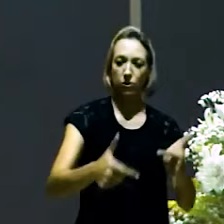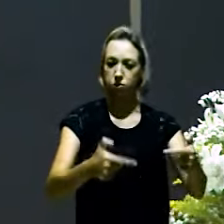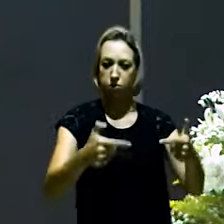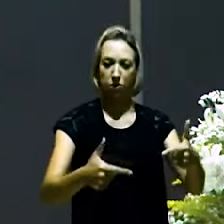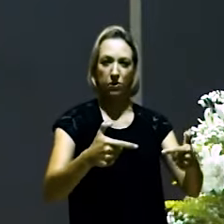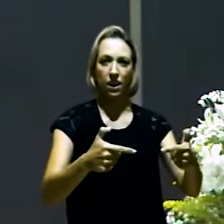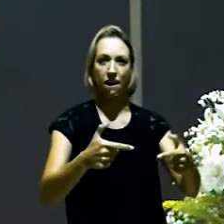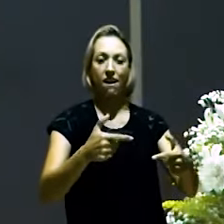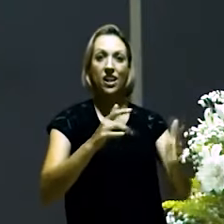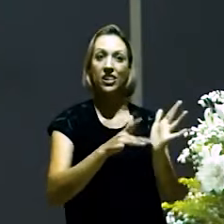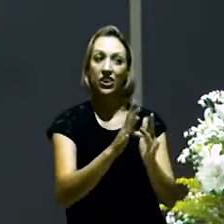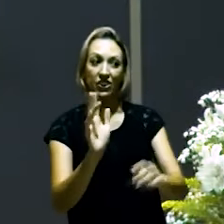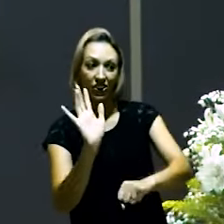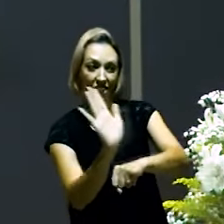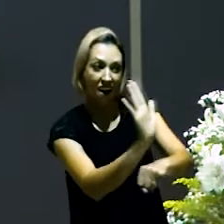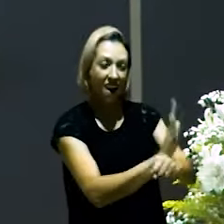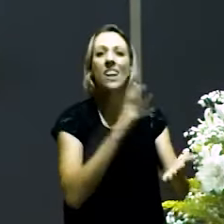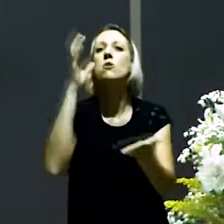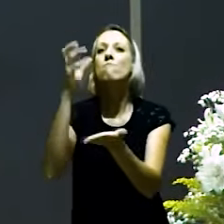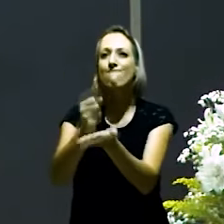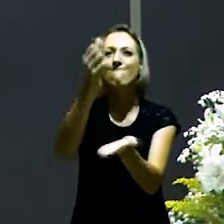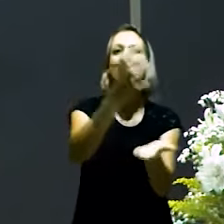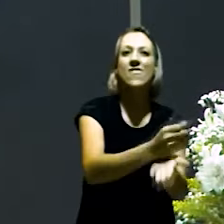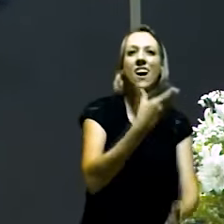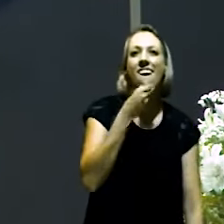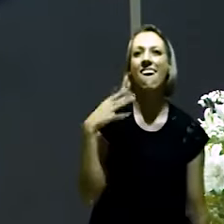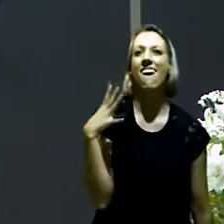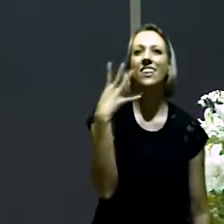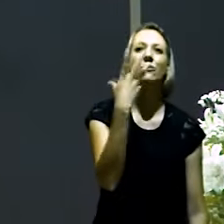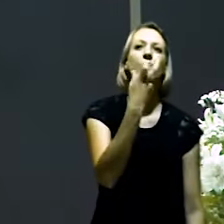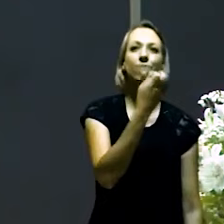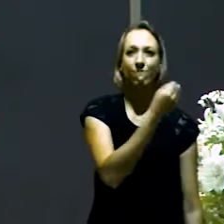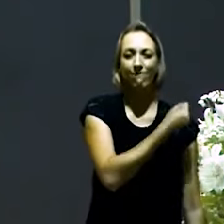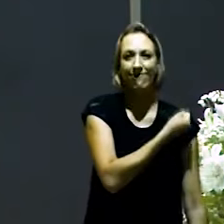nasceu o Salvador, o Salvador,